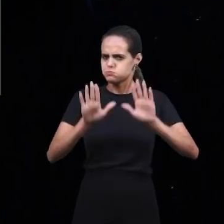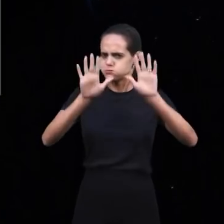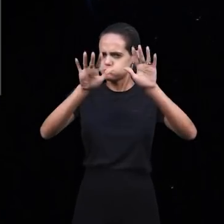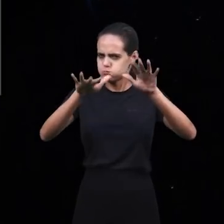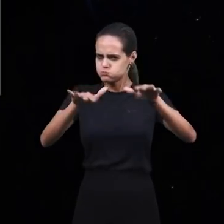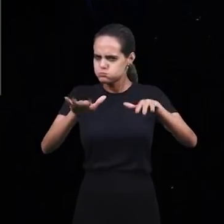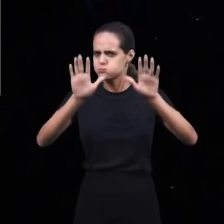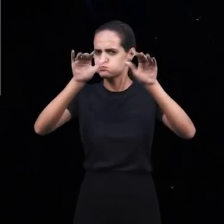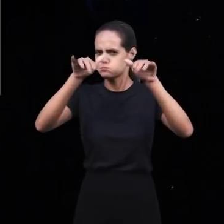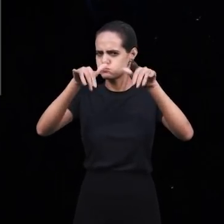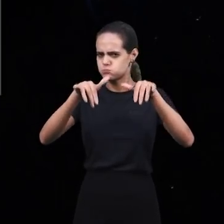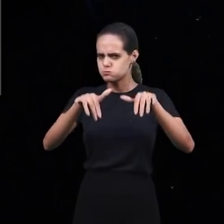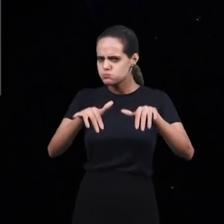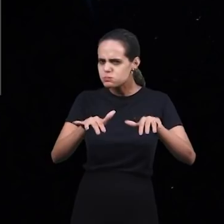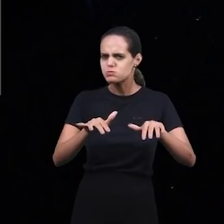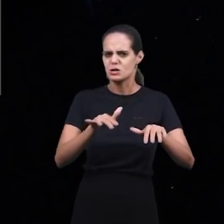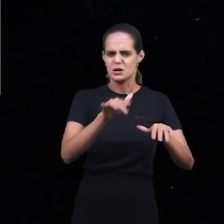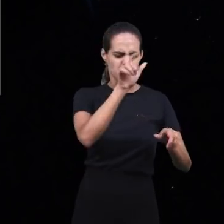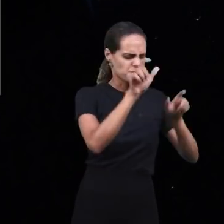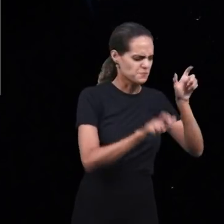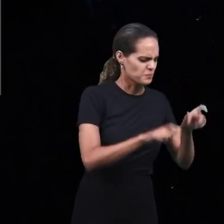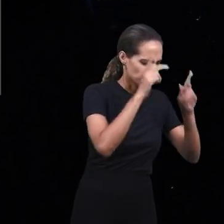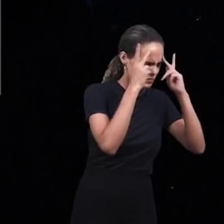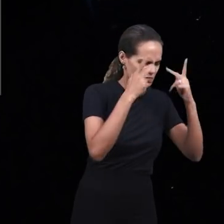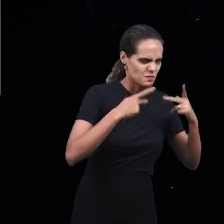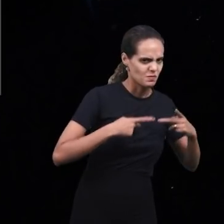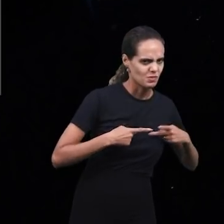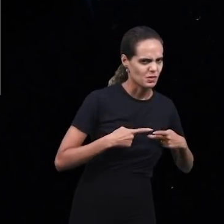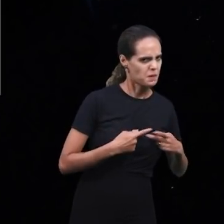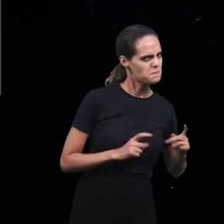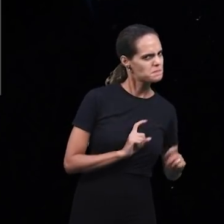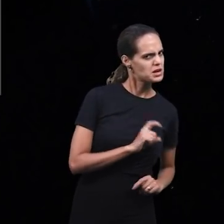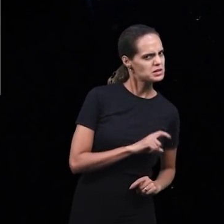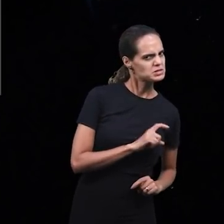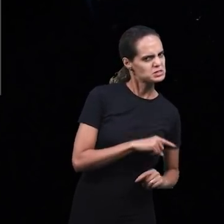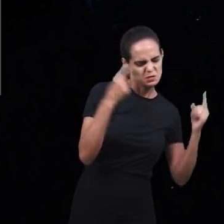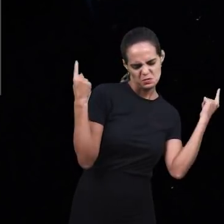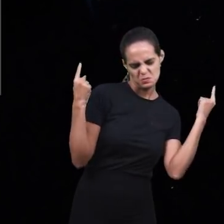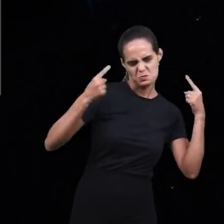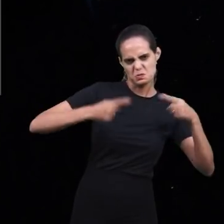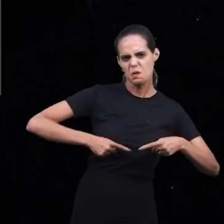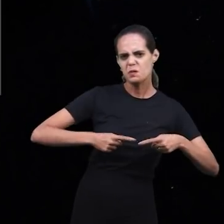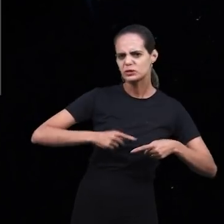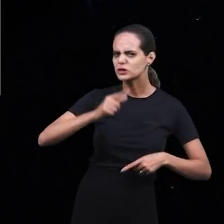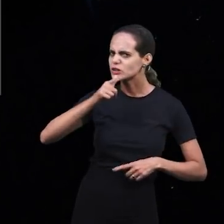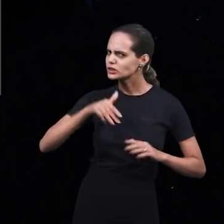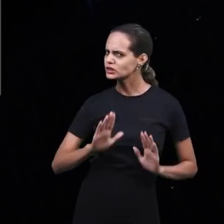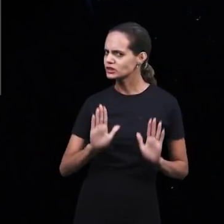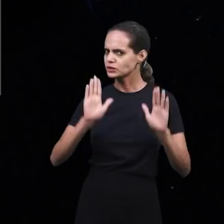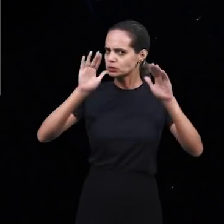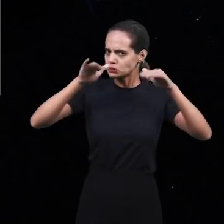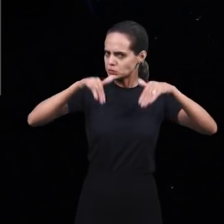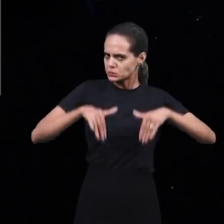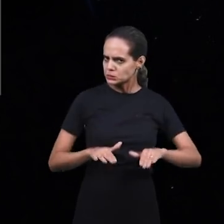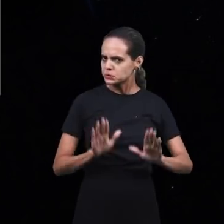encapelado o mar, a ira dos homens, o gênio do mal. As águas não podem